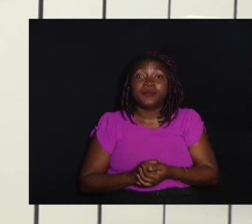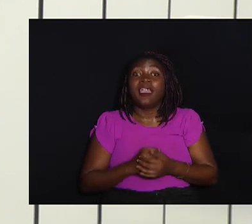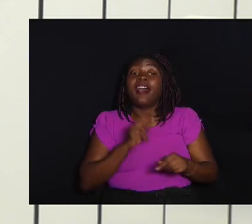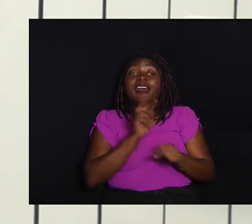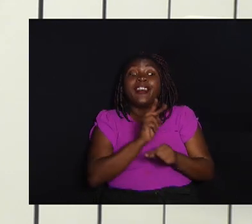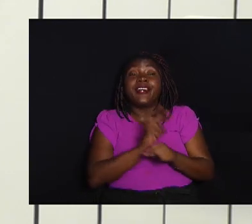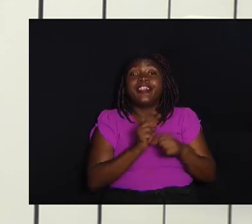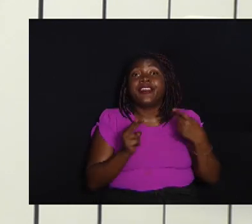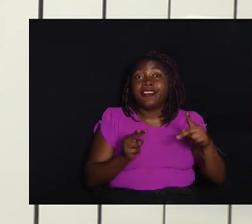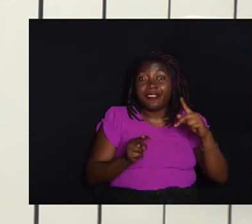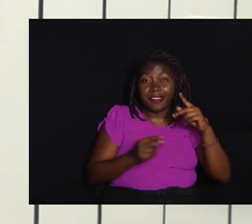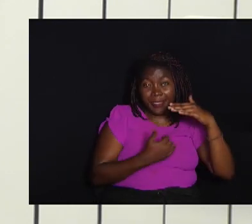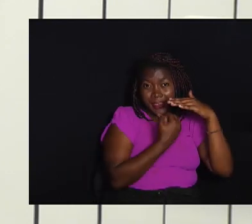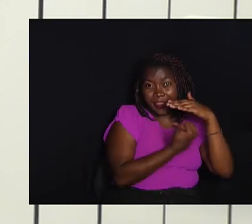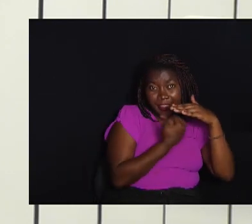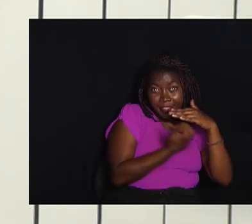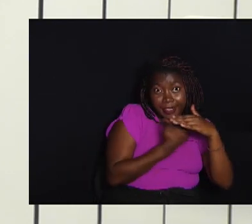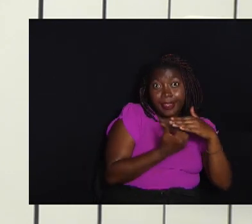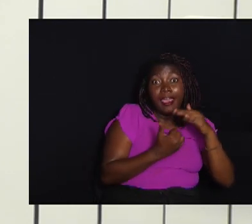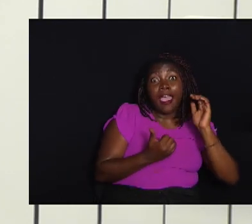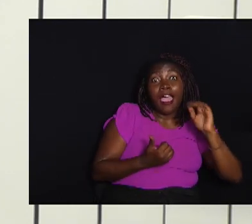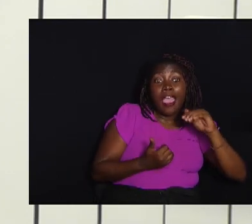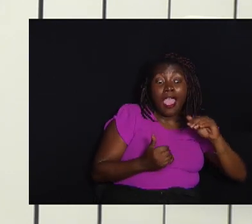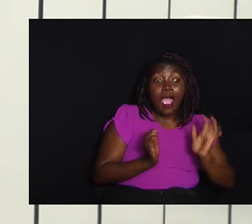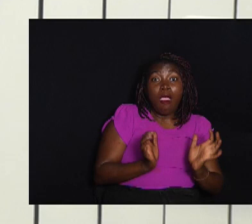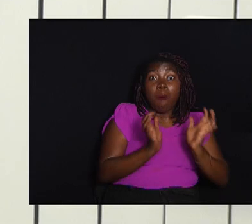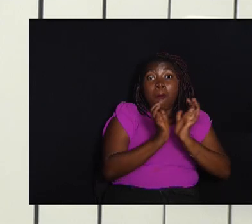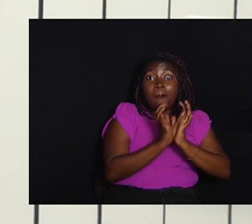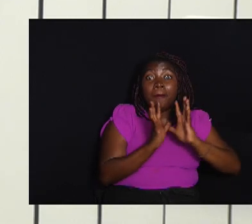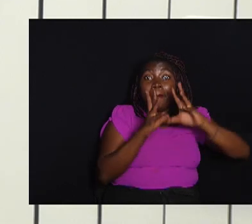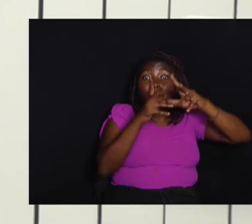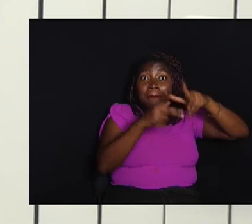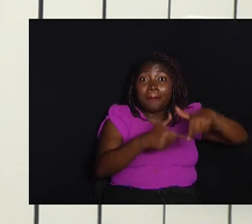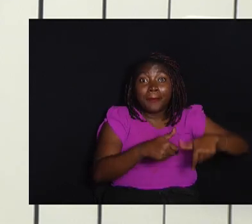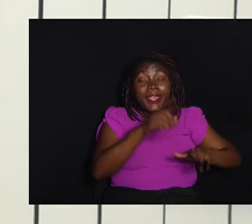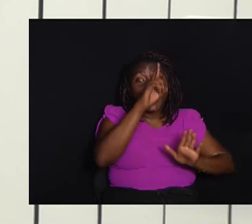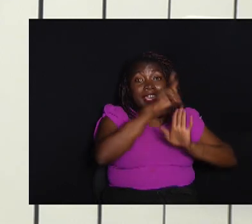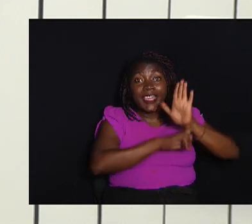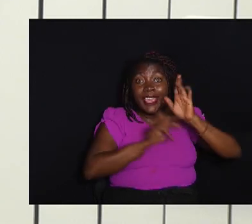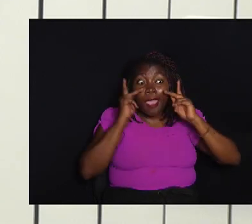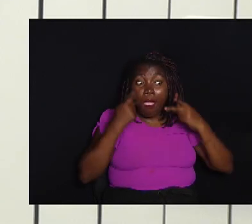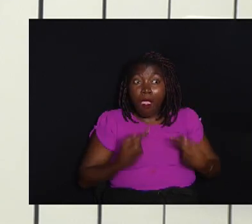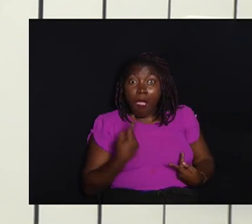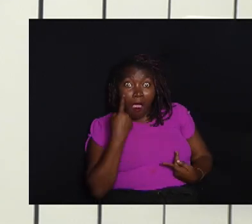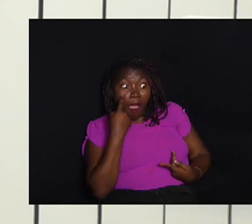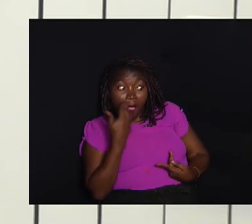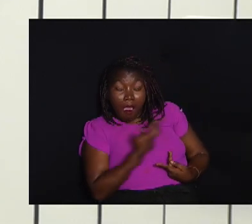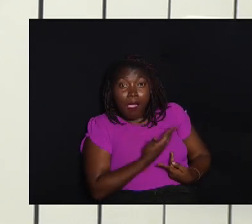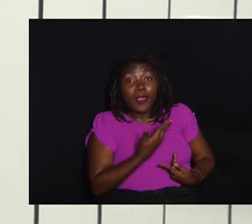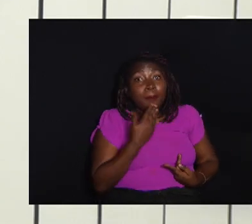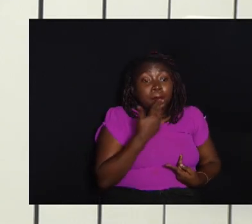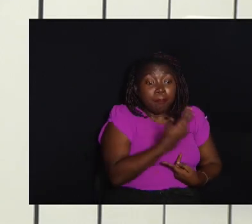empresário acionou a Comissão Internacional de Direitos Humanos, olha só, e pediu intervenção da